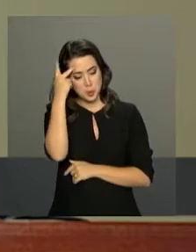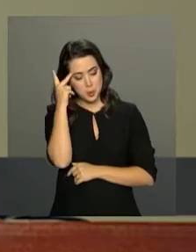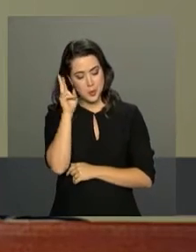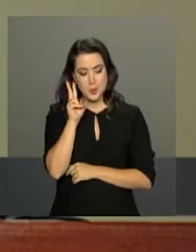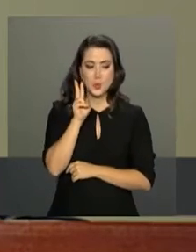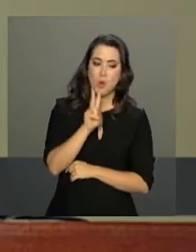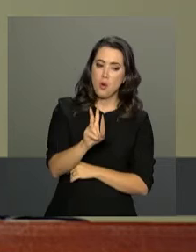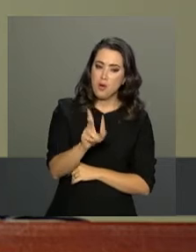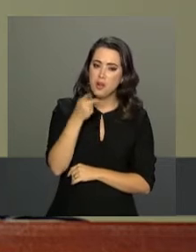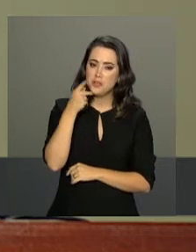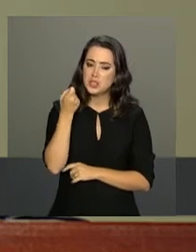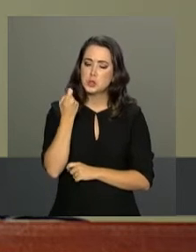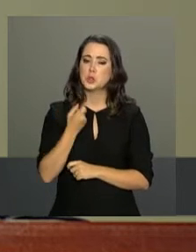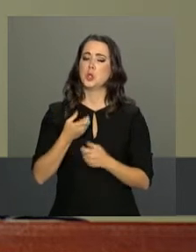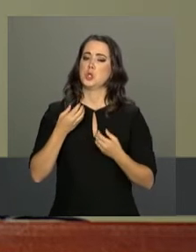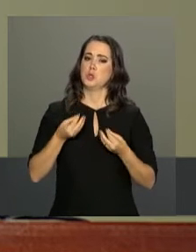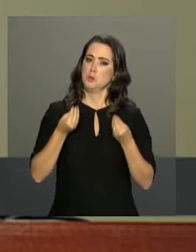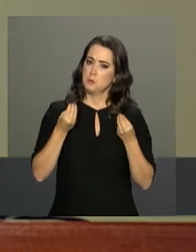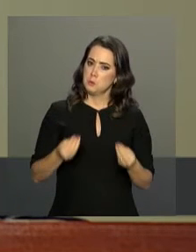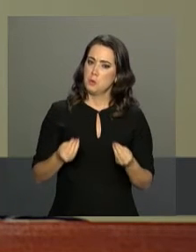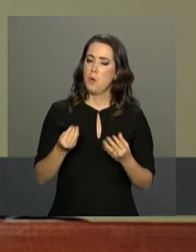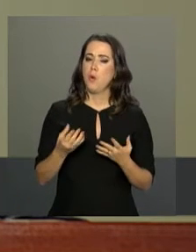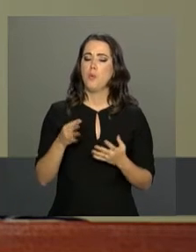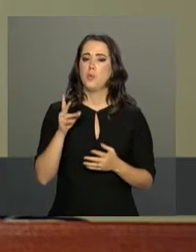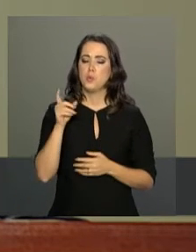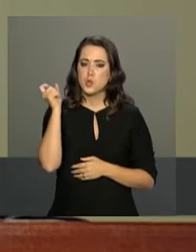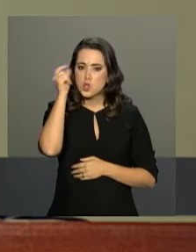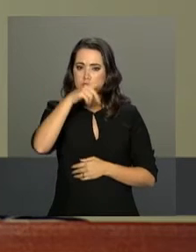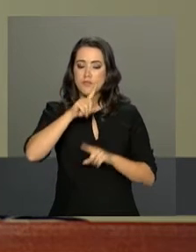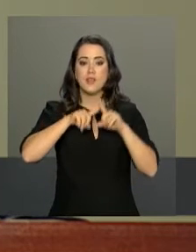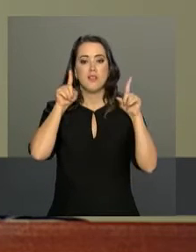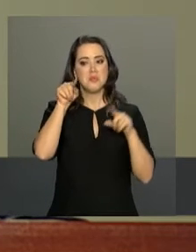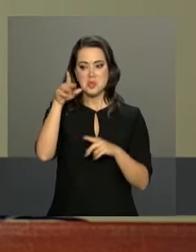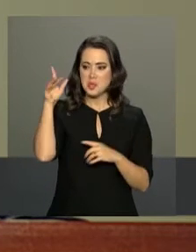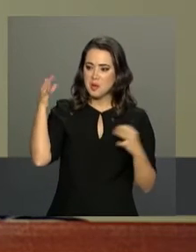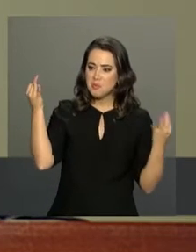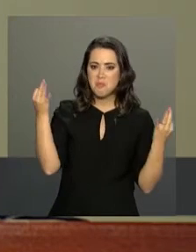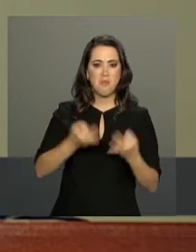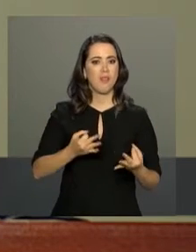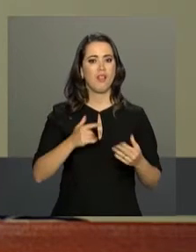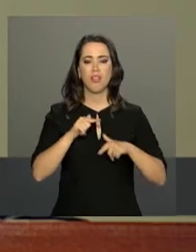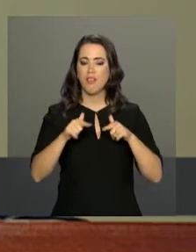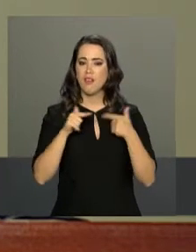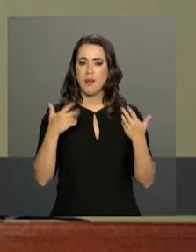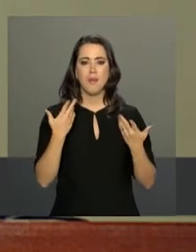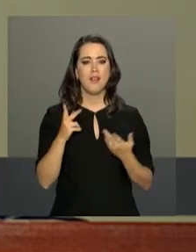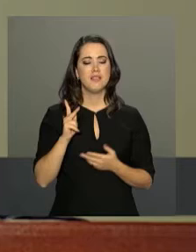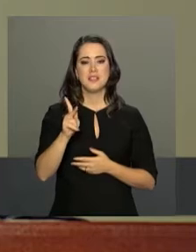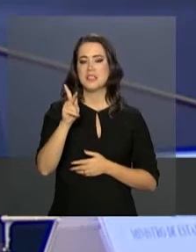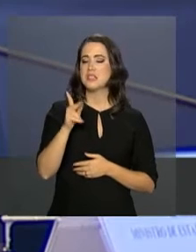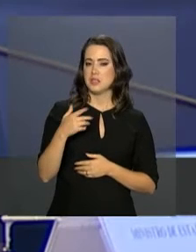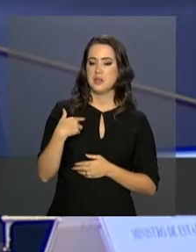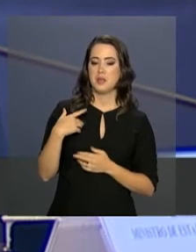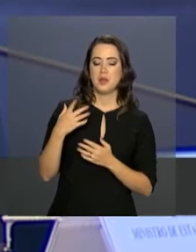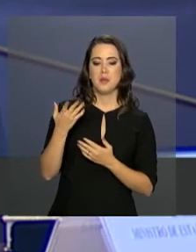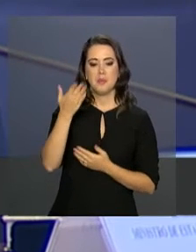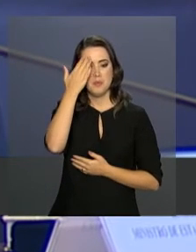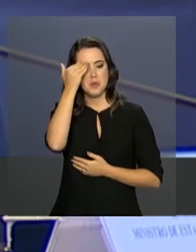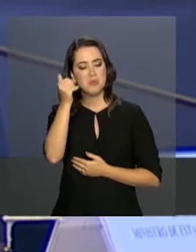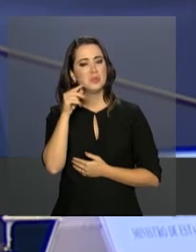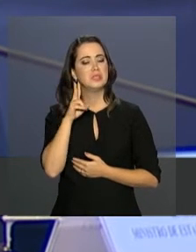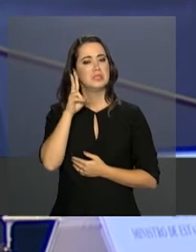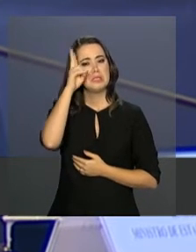é duríssima mas ele exerce com tal competência que me lembra sempre o diplomata eu jamais